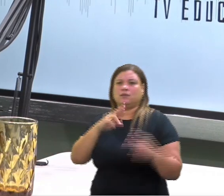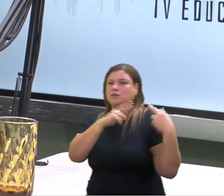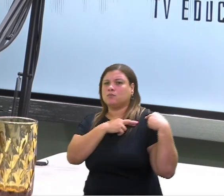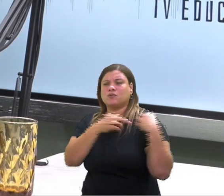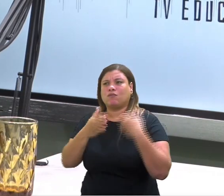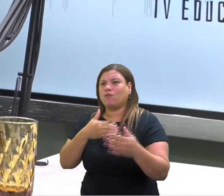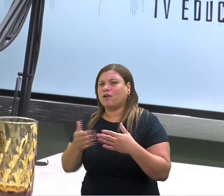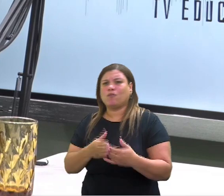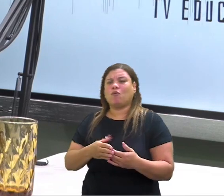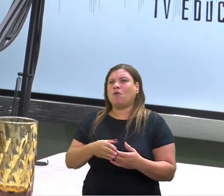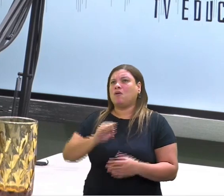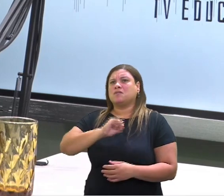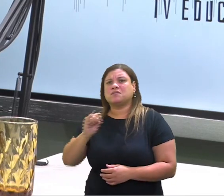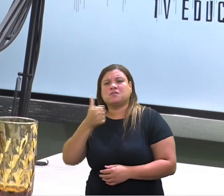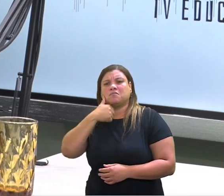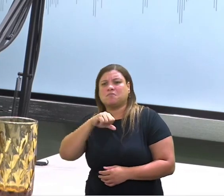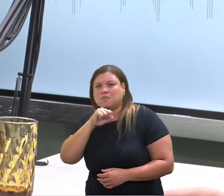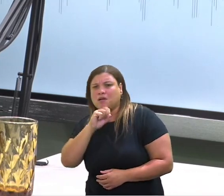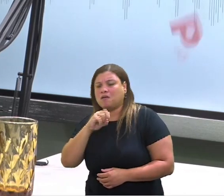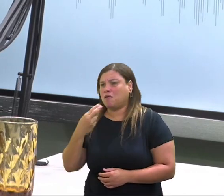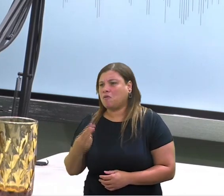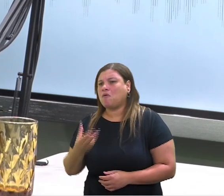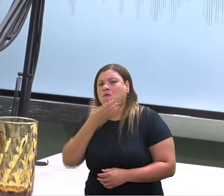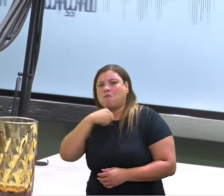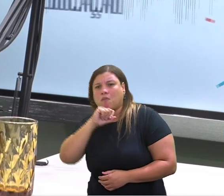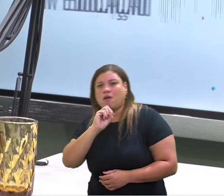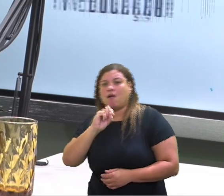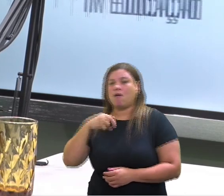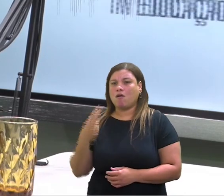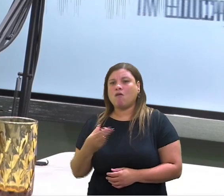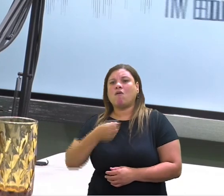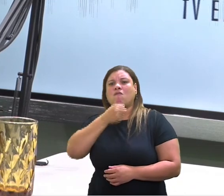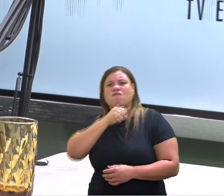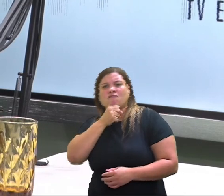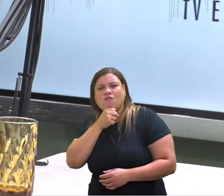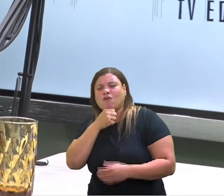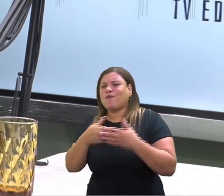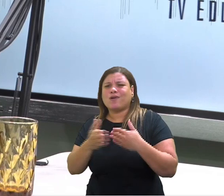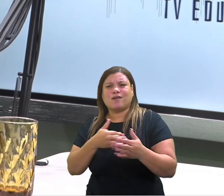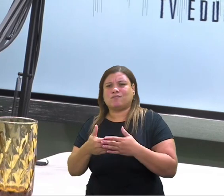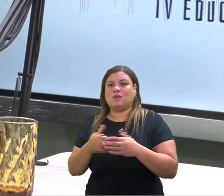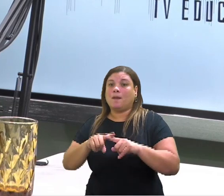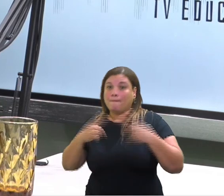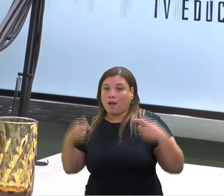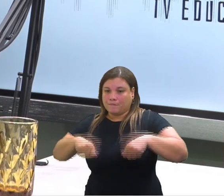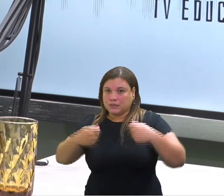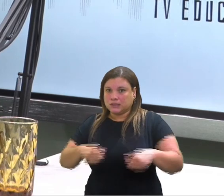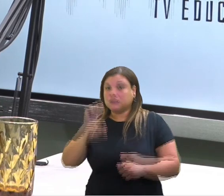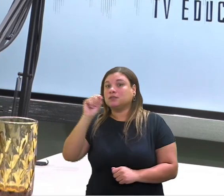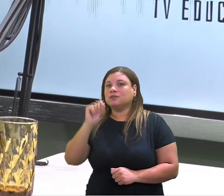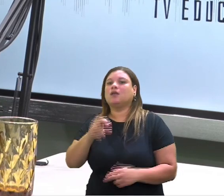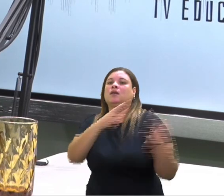responsável, ele deve sim, obrigatoriamente, acompanhar a vida do aluno. Muitas vezes a pessoa acha